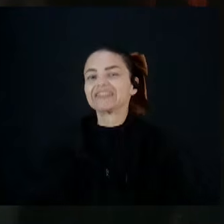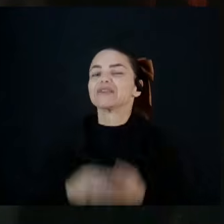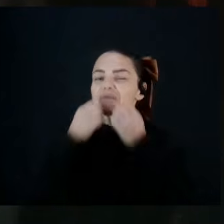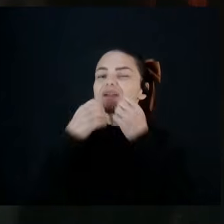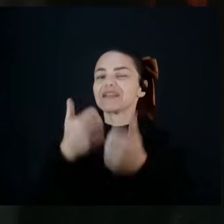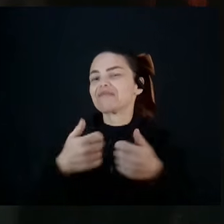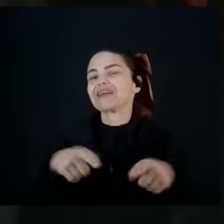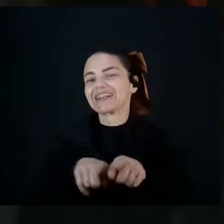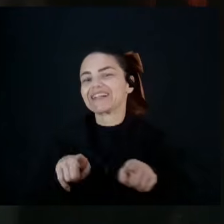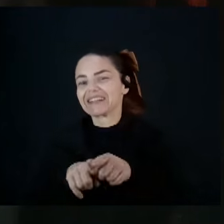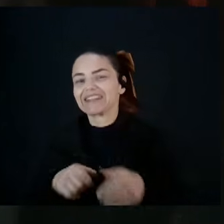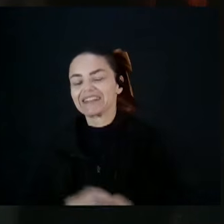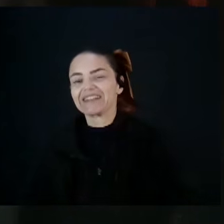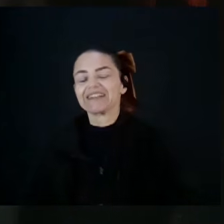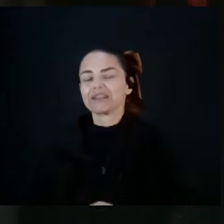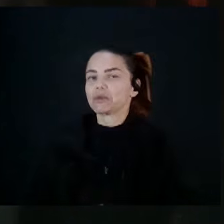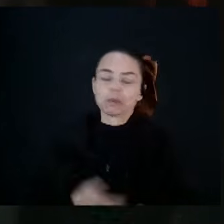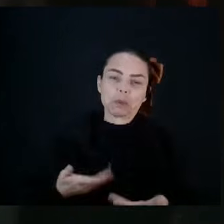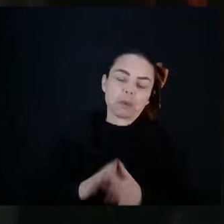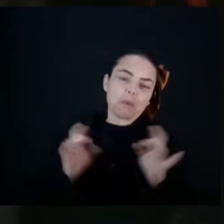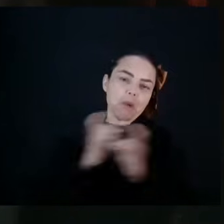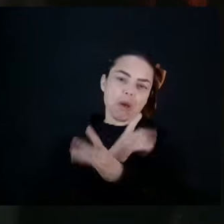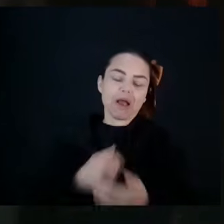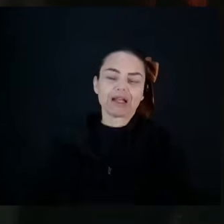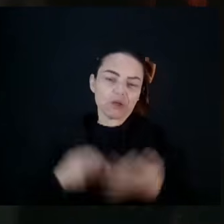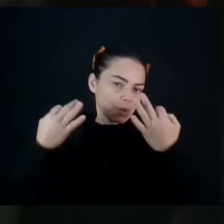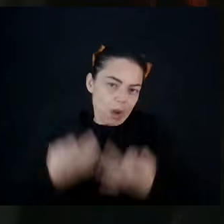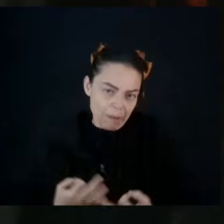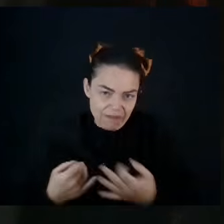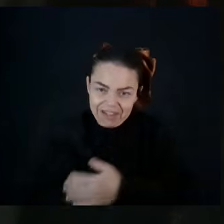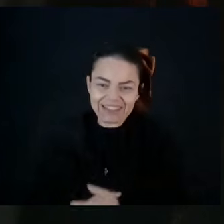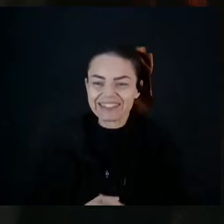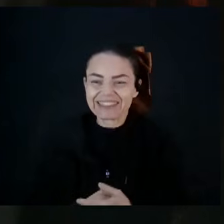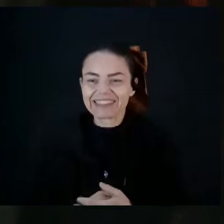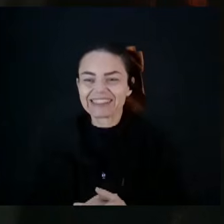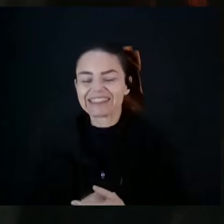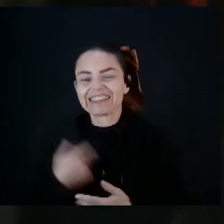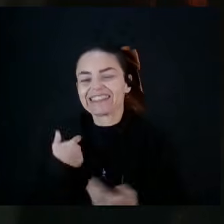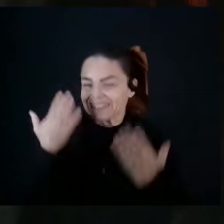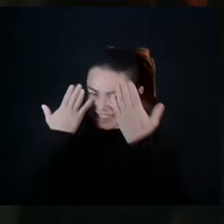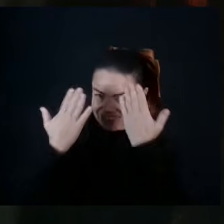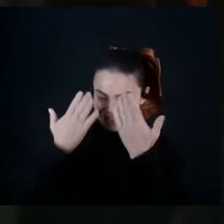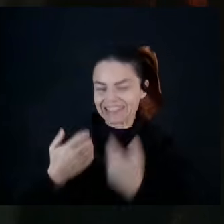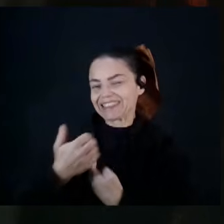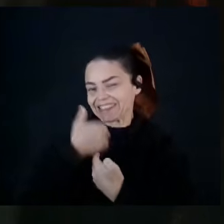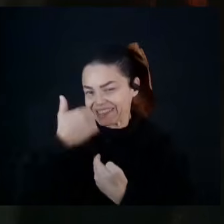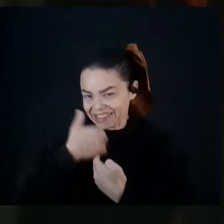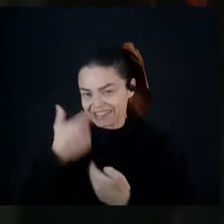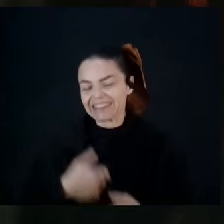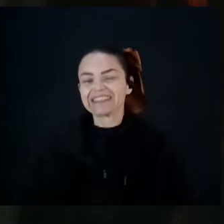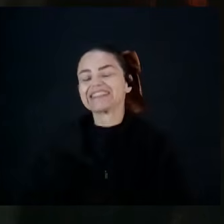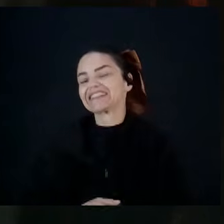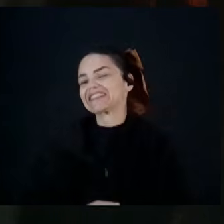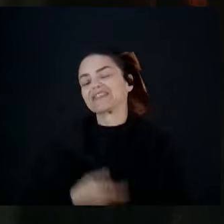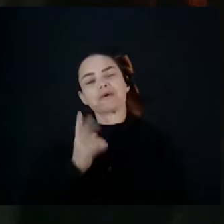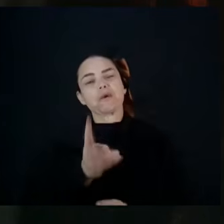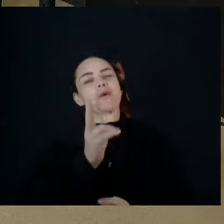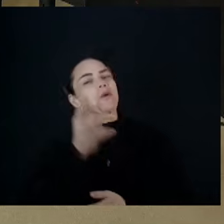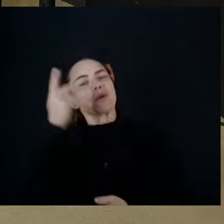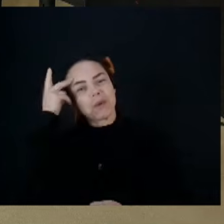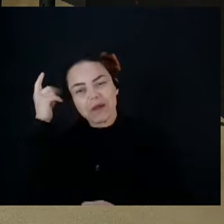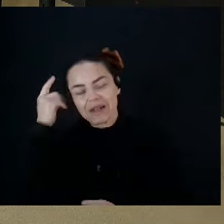porque a gente não nasce pronto, a gente não é perfeito, e nós temos as psicólogas para nos orientar, e a gente segue a vida bem tranquilo.